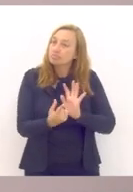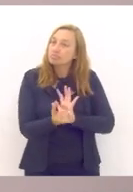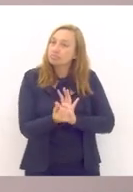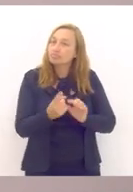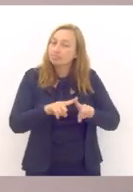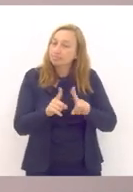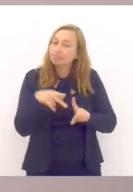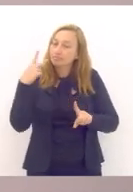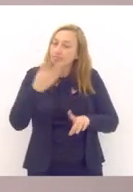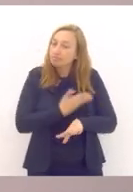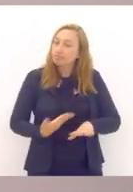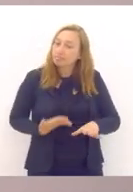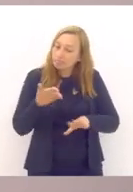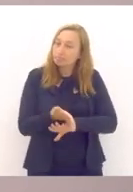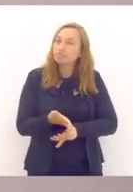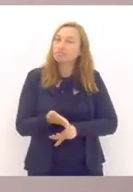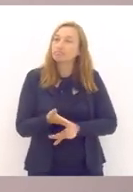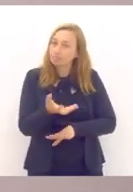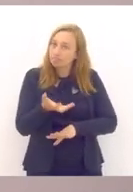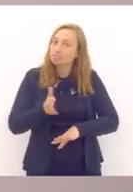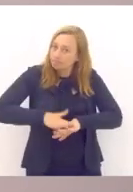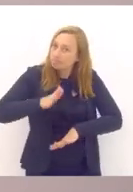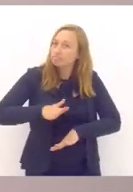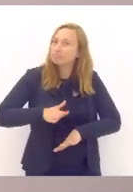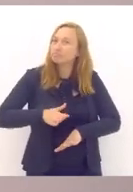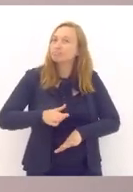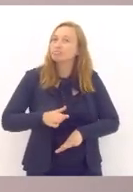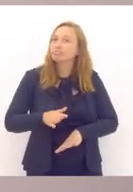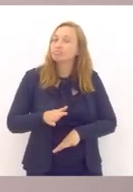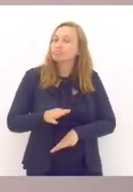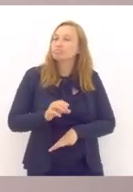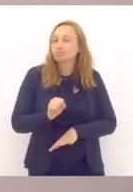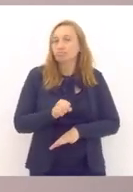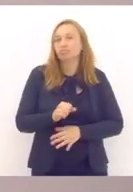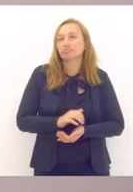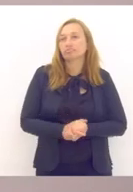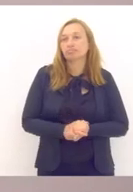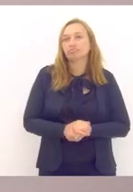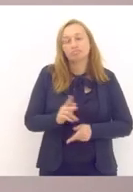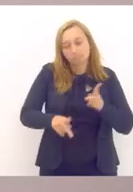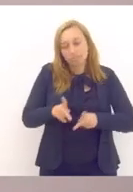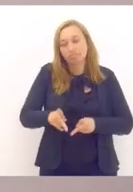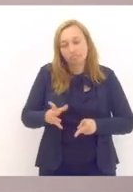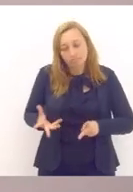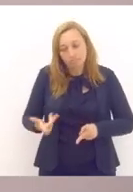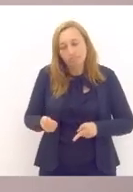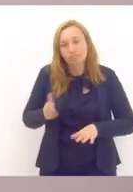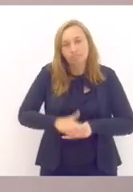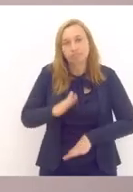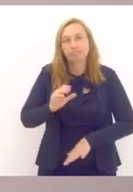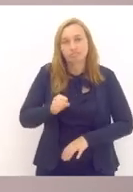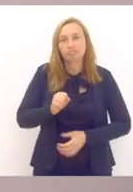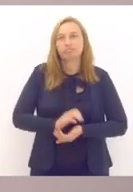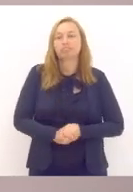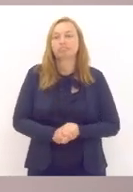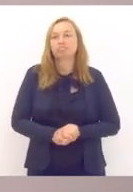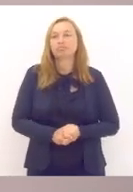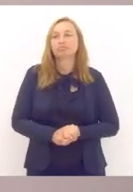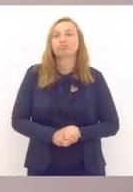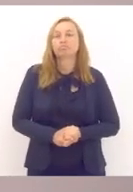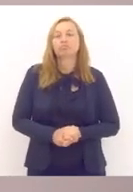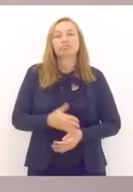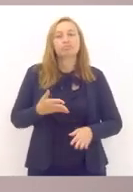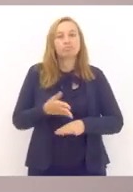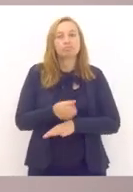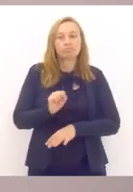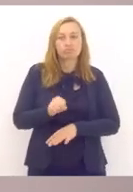pública. Queremos mais? Tenho nem dúvida, nossa população merece mais e quer mais. Mas vamos chegar